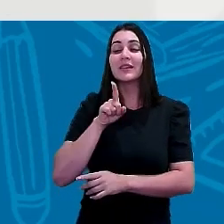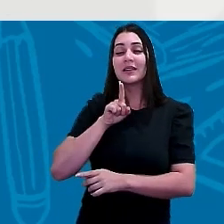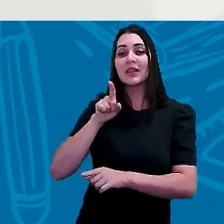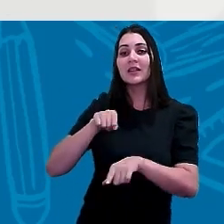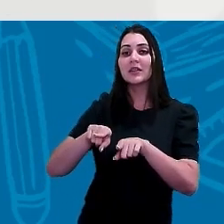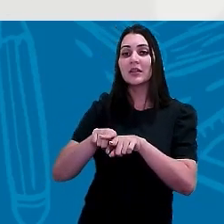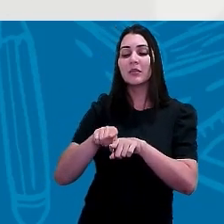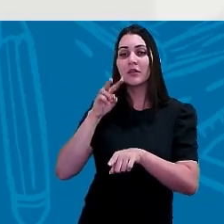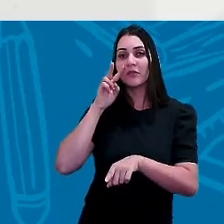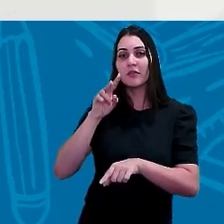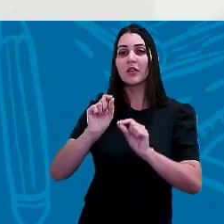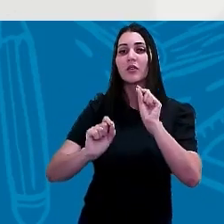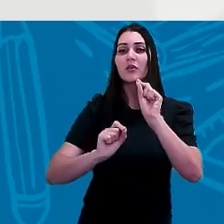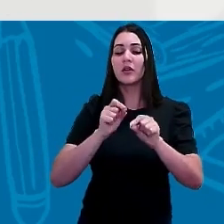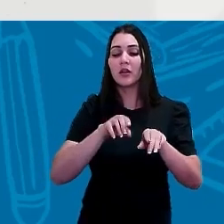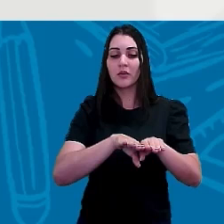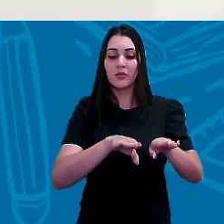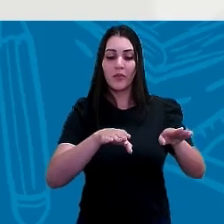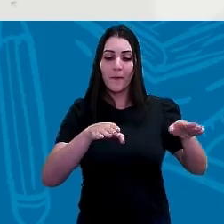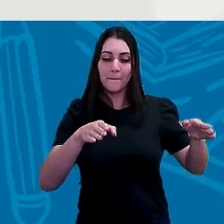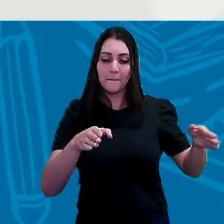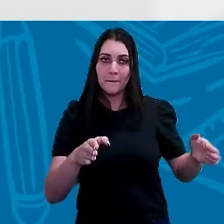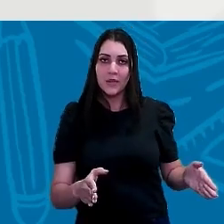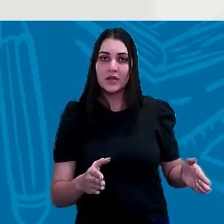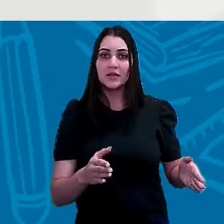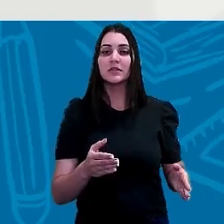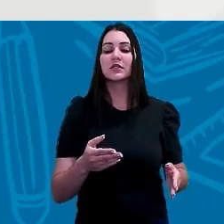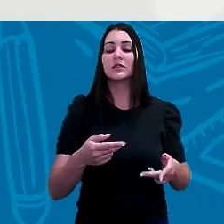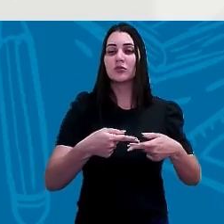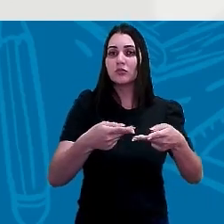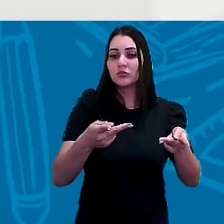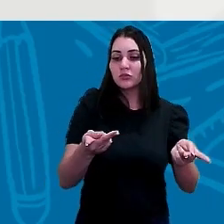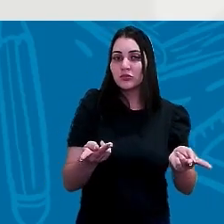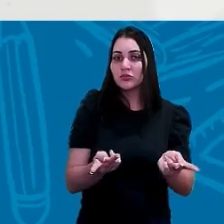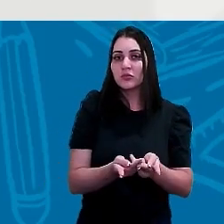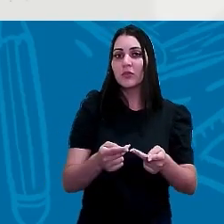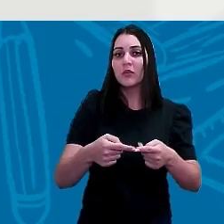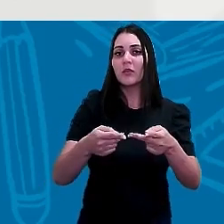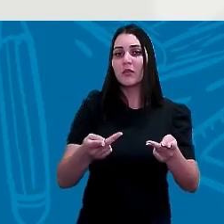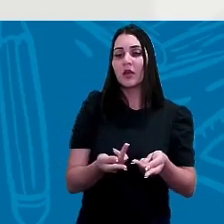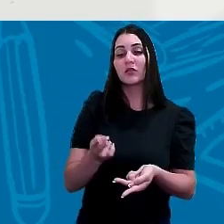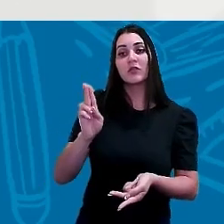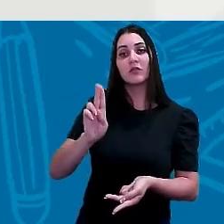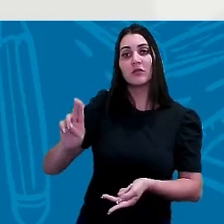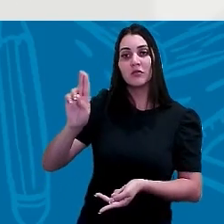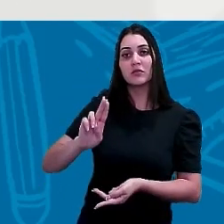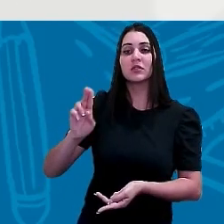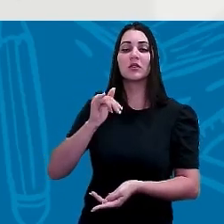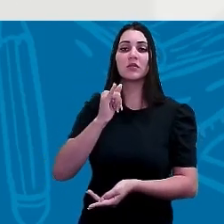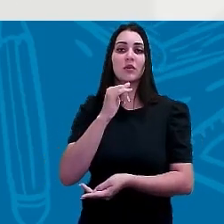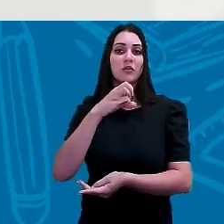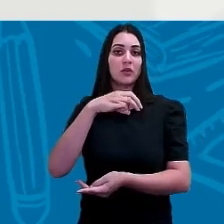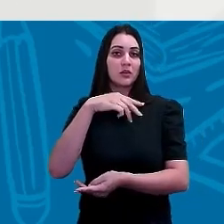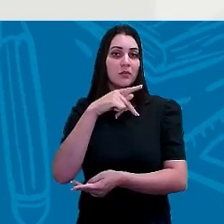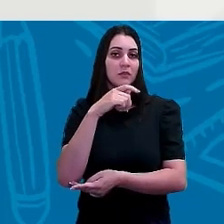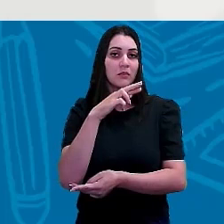uma mesa, né, com porcelanas que foram usadas pelo imperador e pela imperatriz, tá? É bem